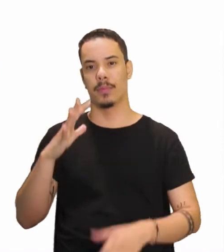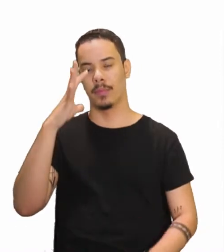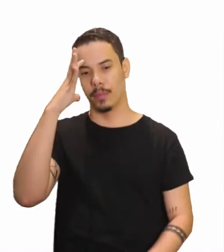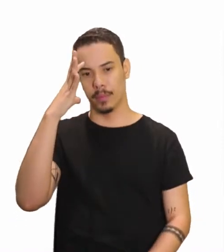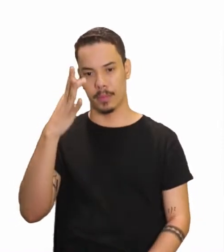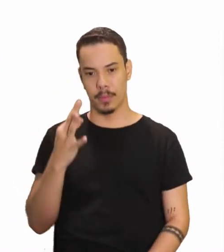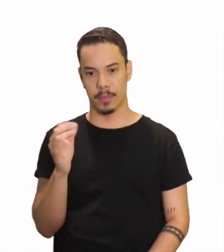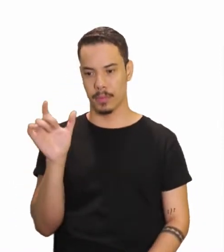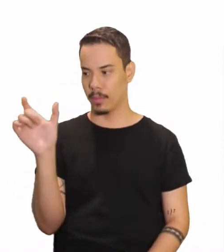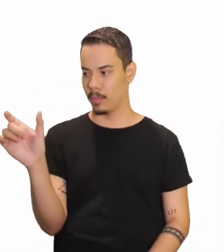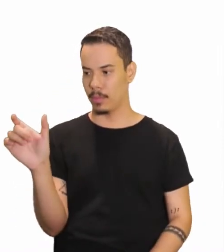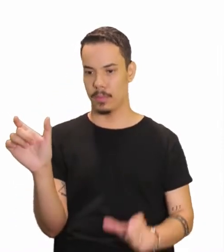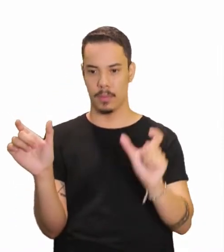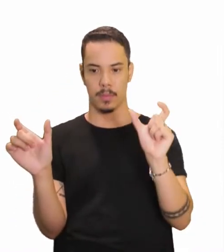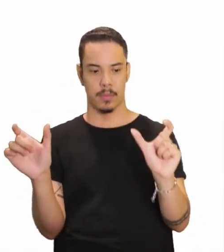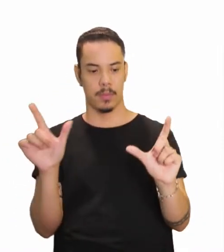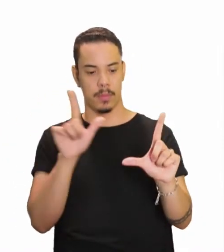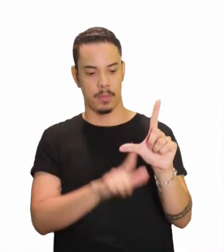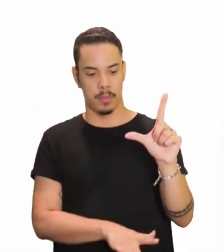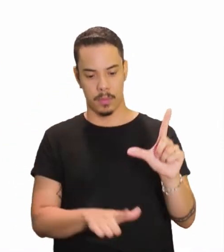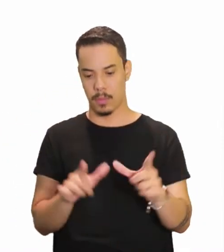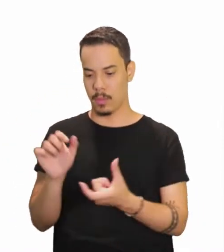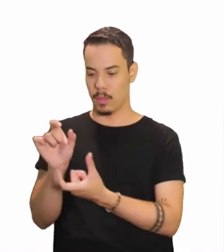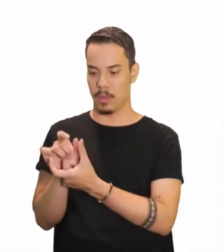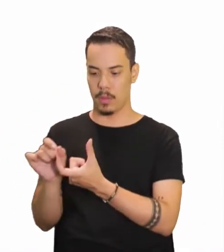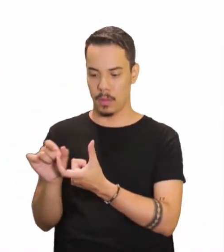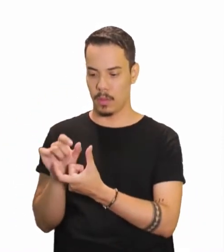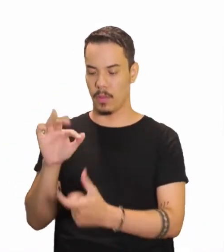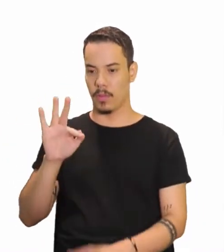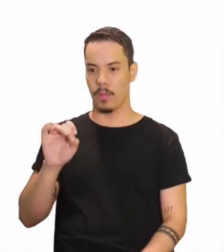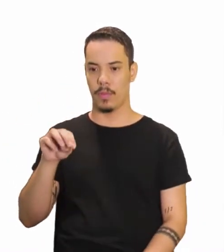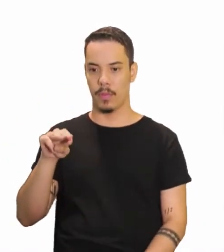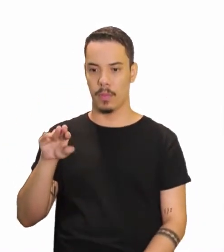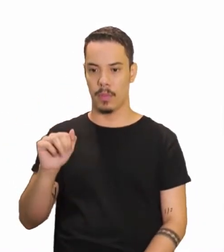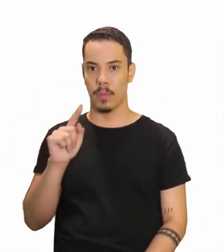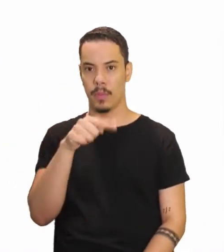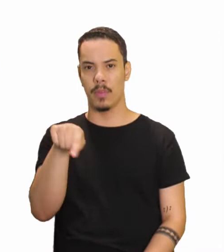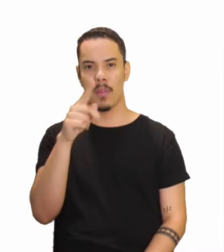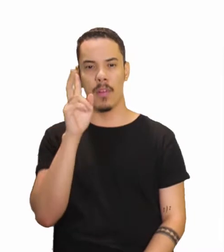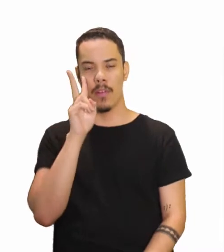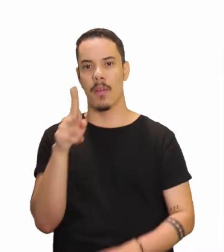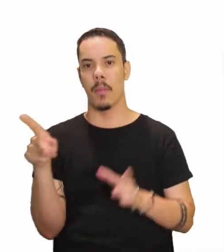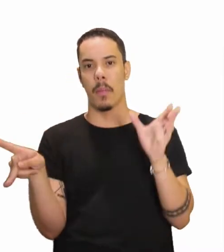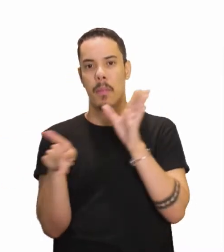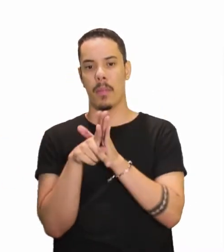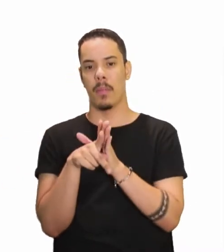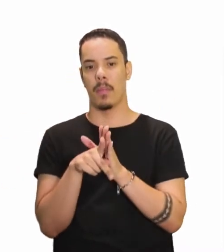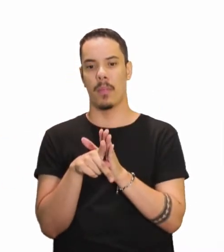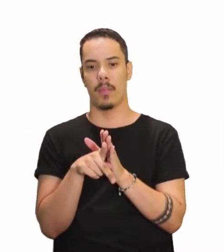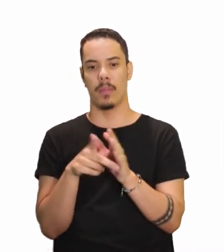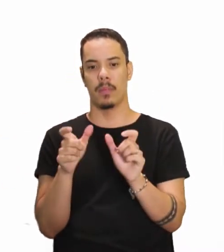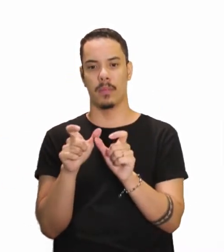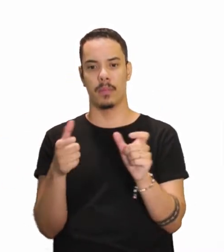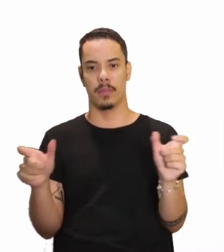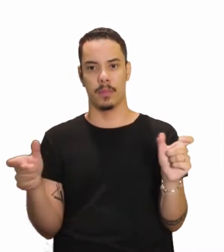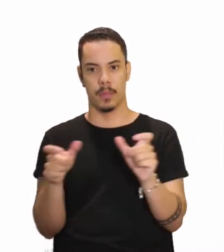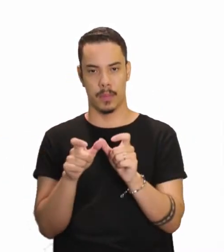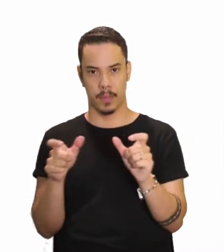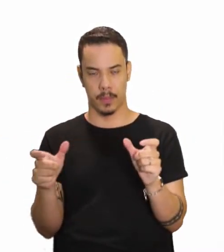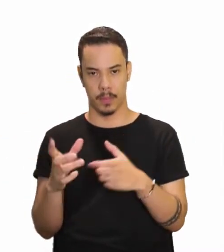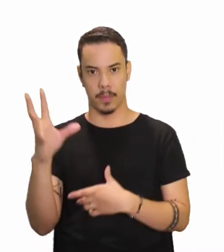duas palavras, nesses dois termos, você vai ver que pela própria estrutura mórfica